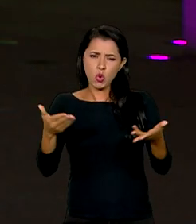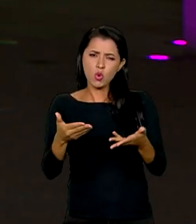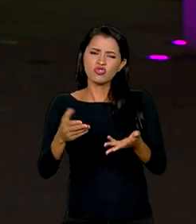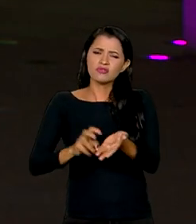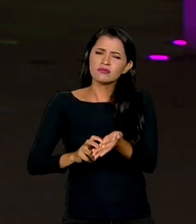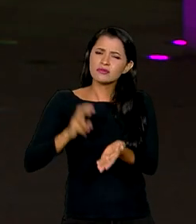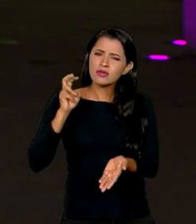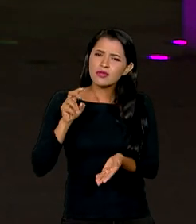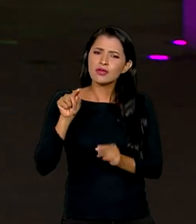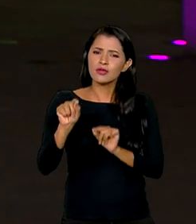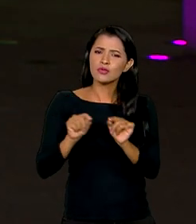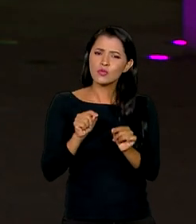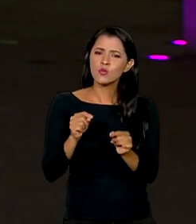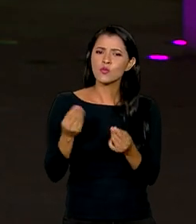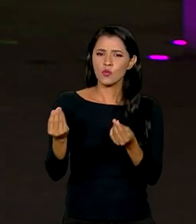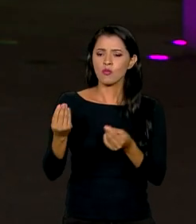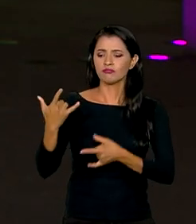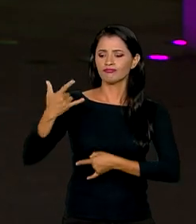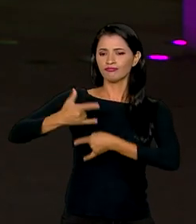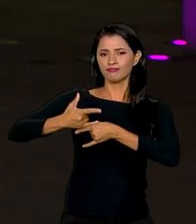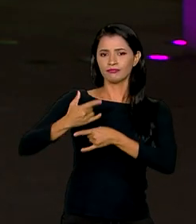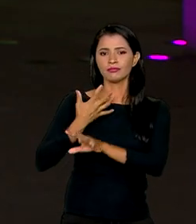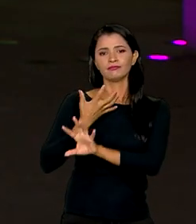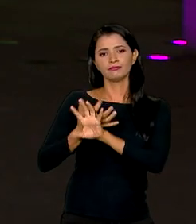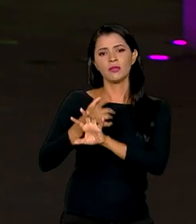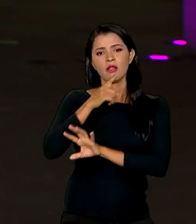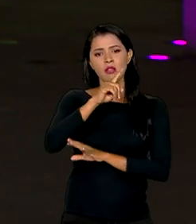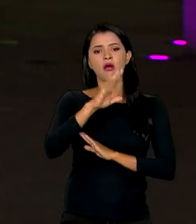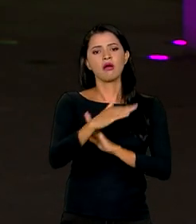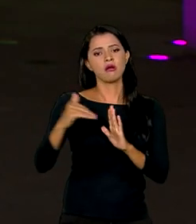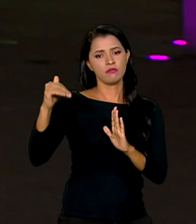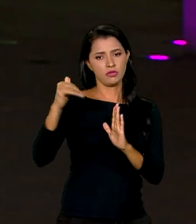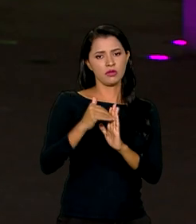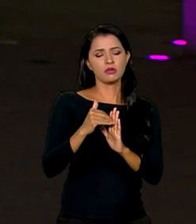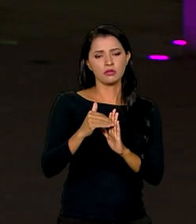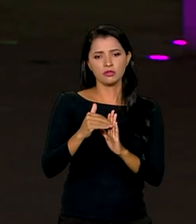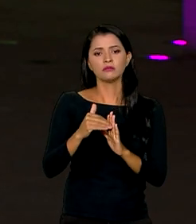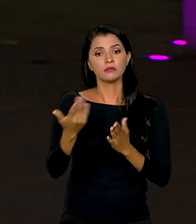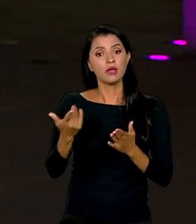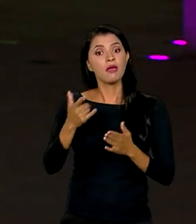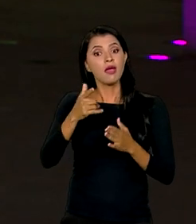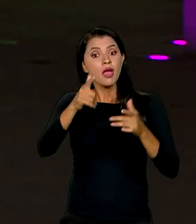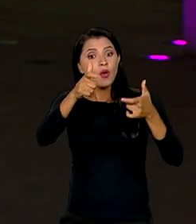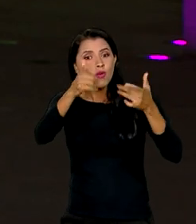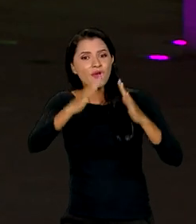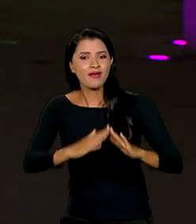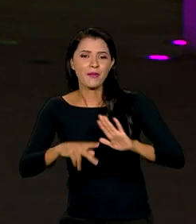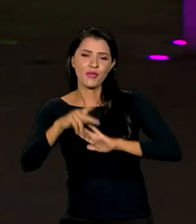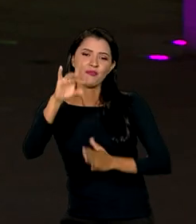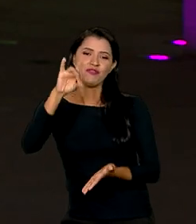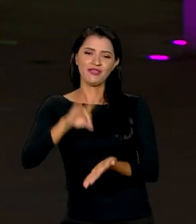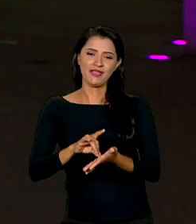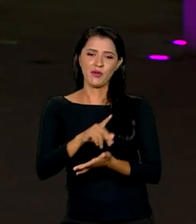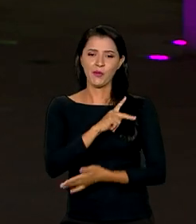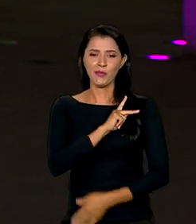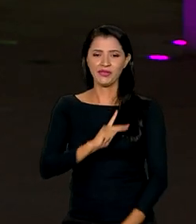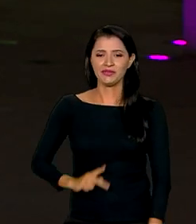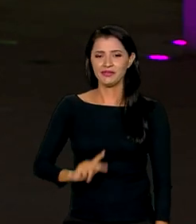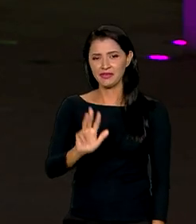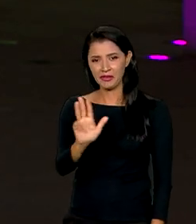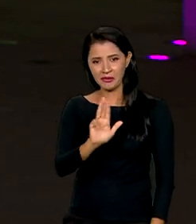pela manhã, por meio de videoconferência no Palácio da Alvorada, que é a residência oficial do presidente da